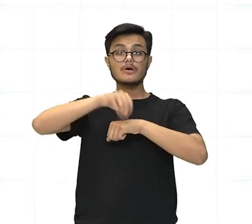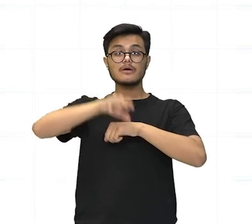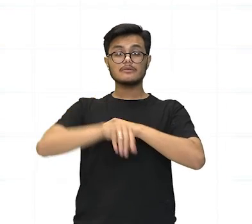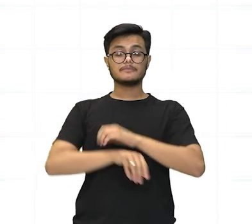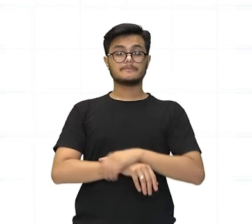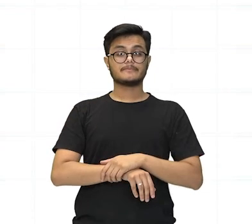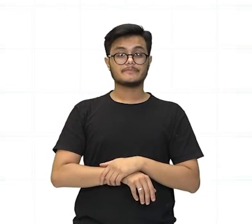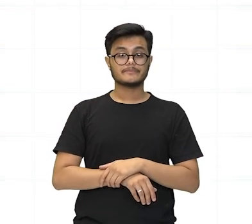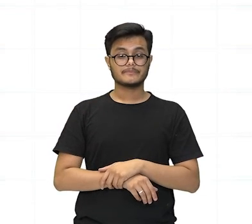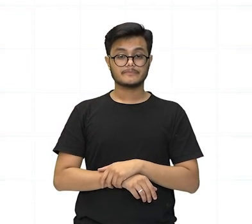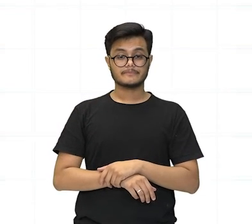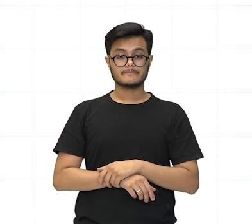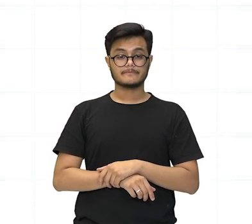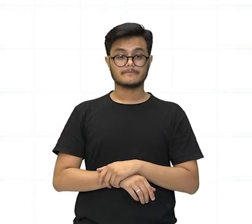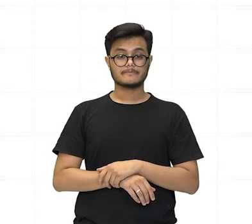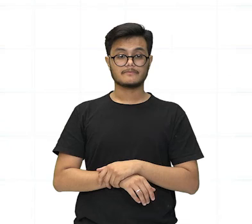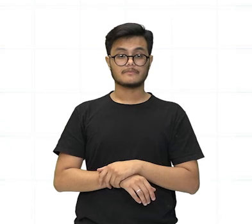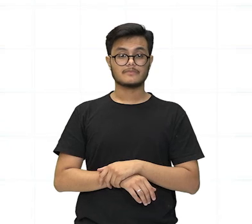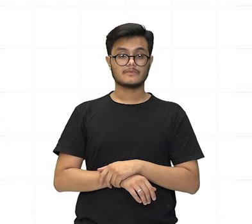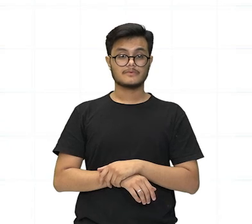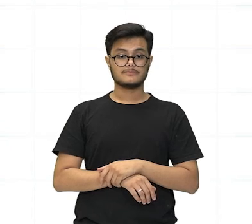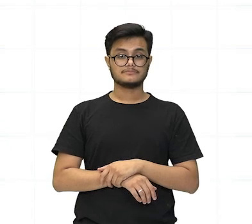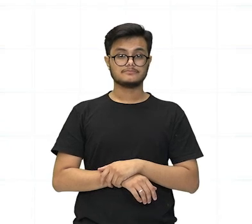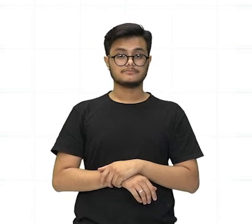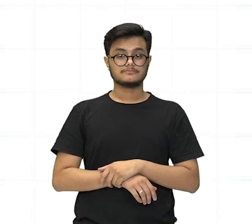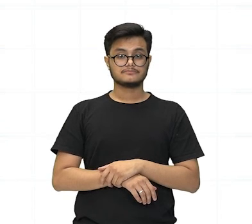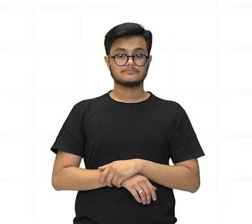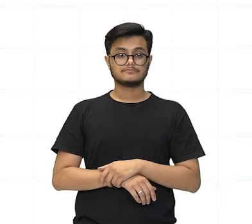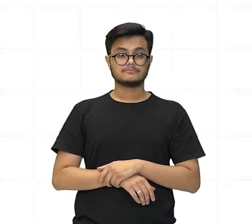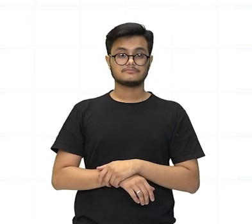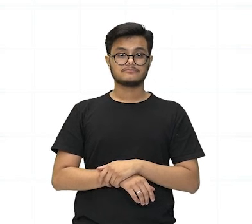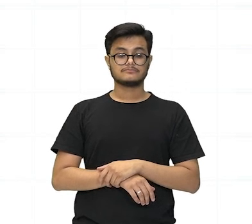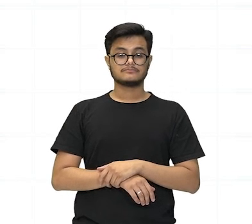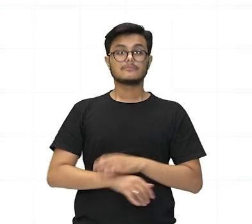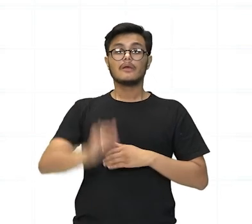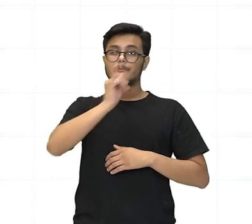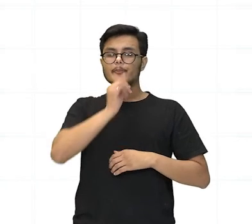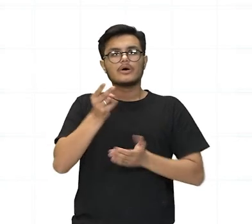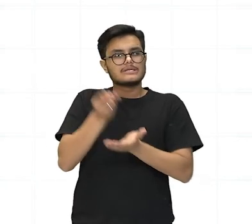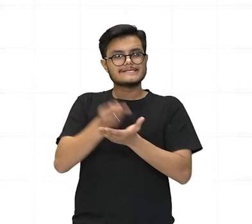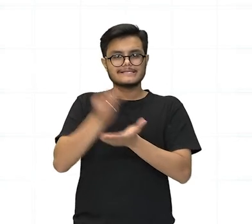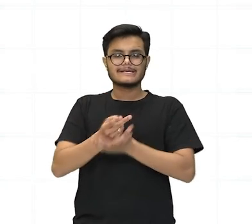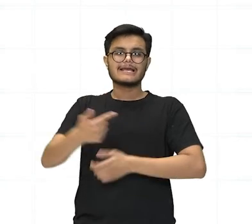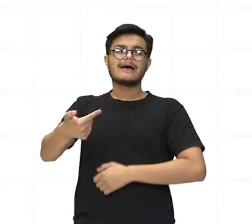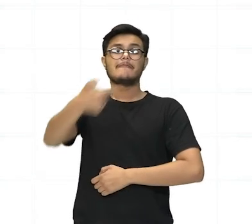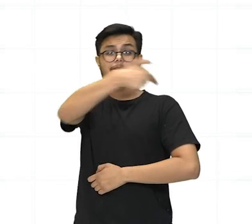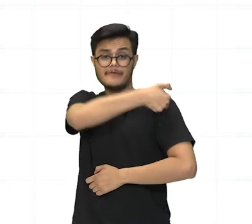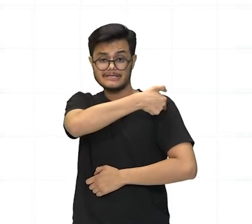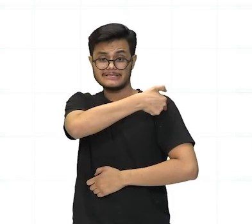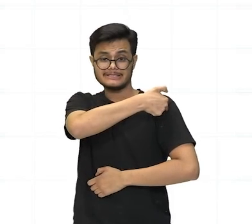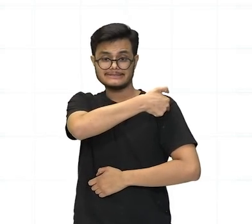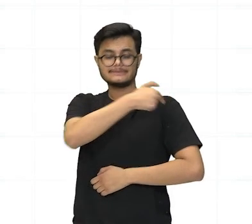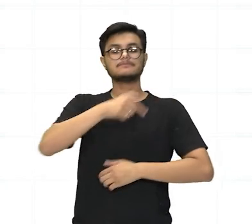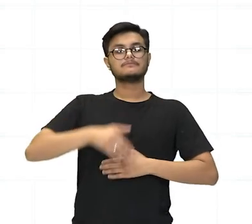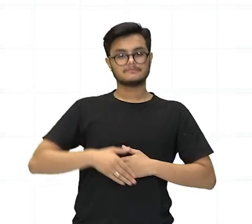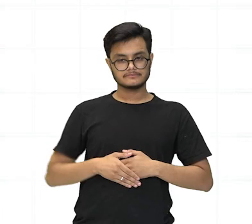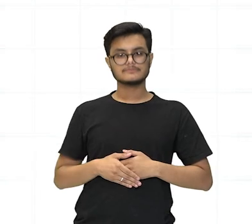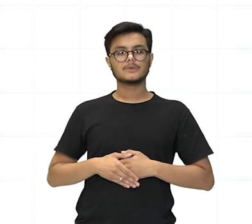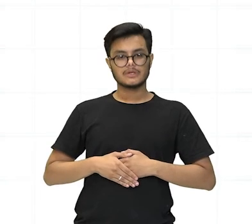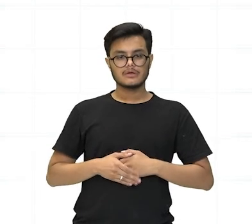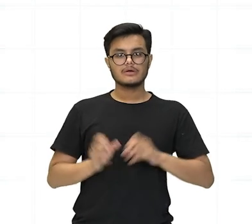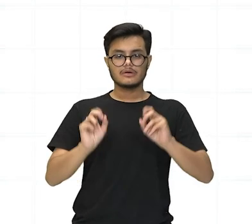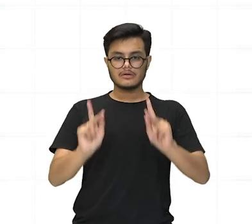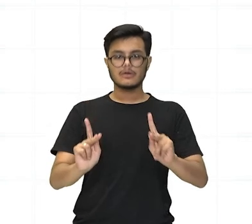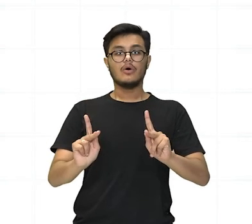cuidados gerais é que você se certifique da necessidade de tomar uma dose de reforço da